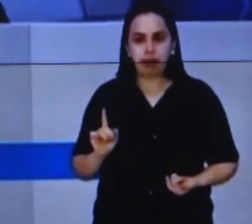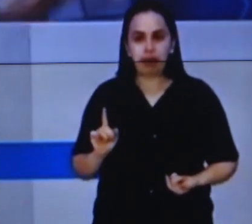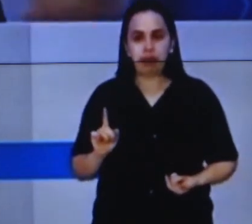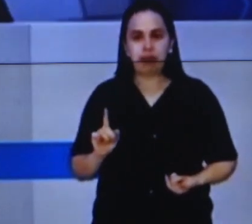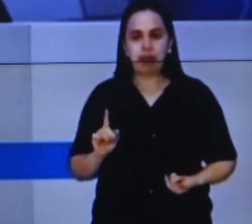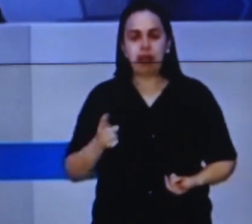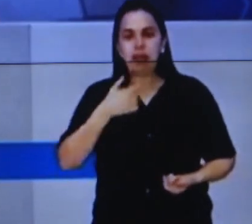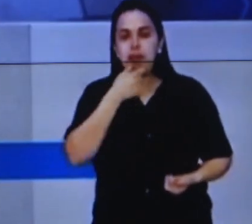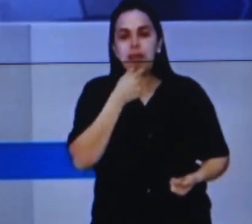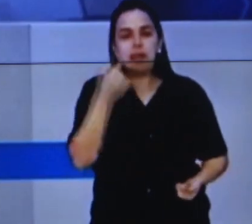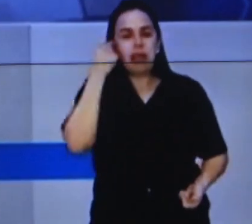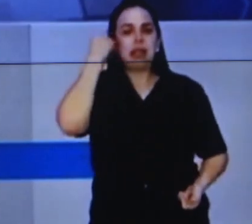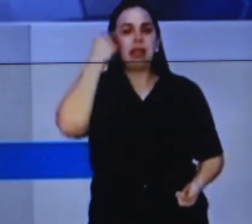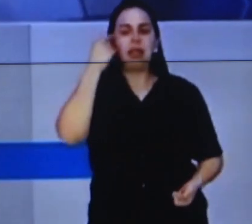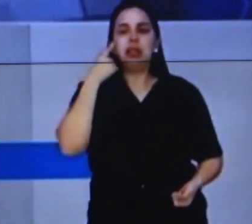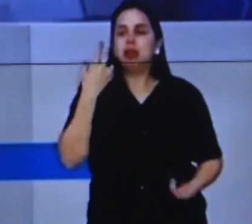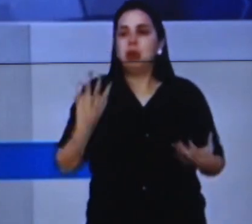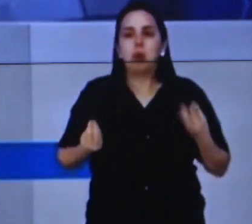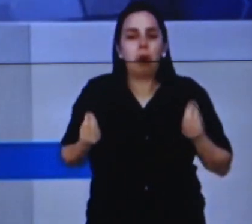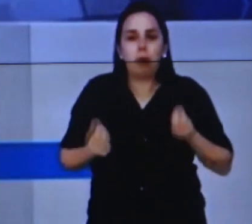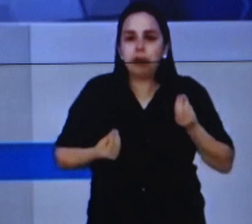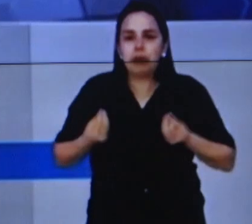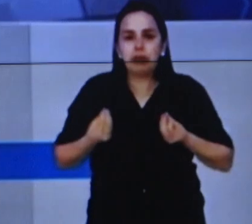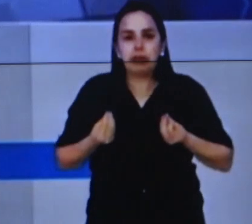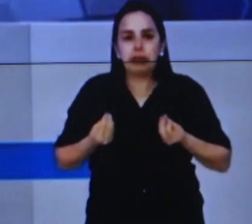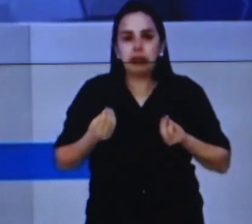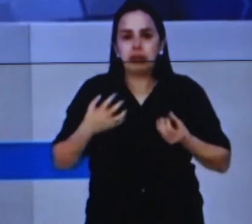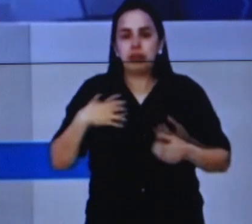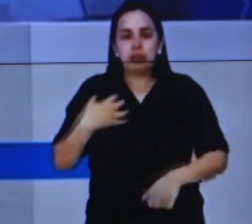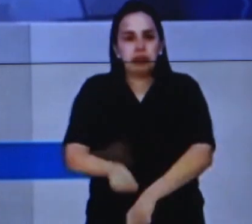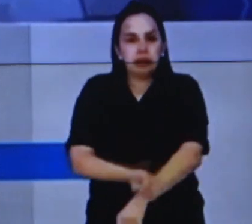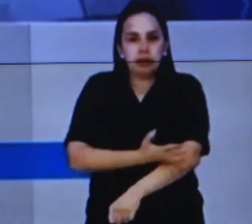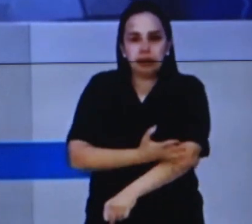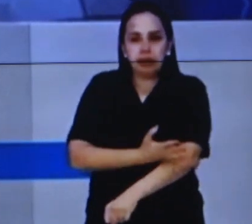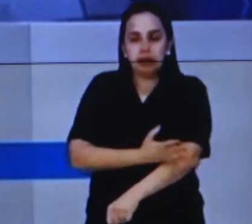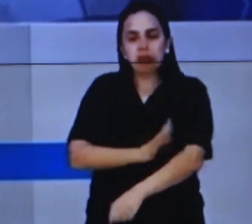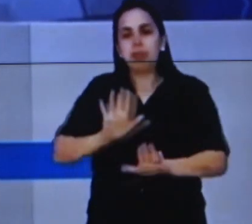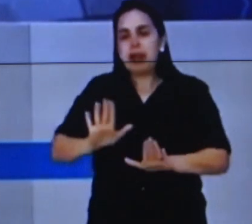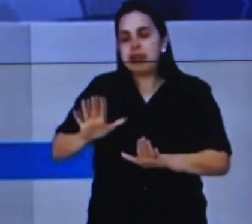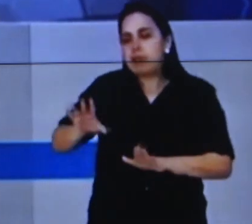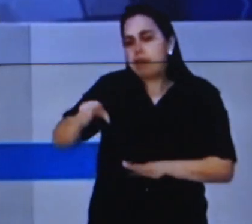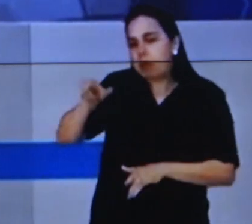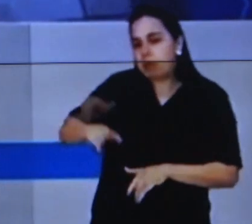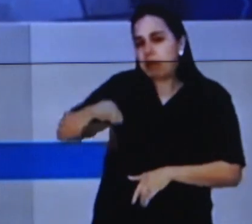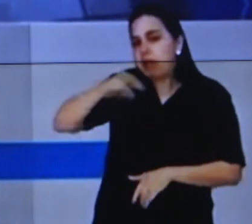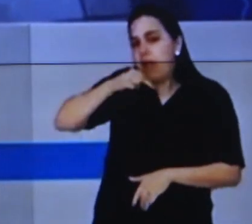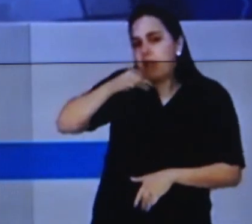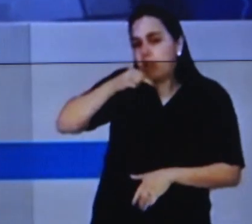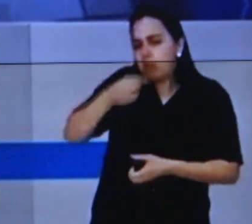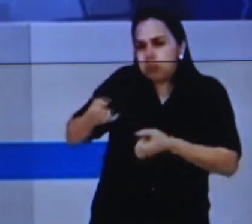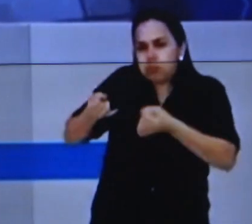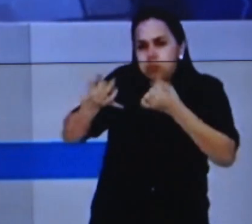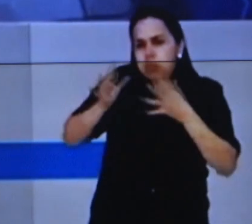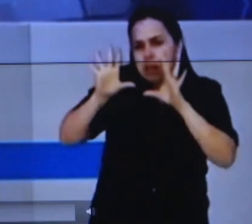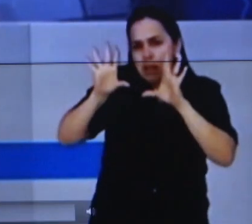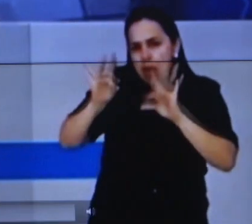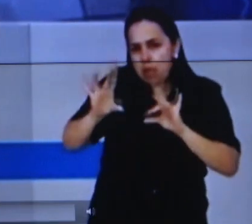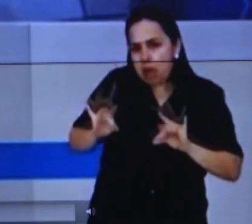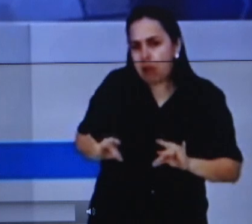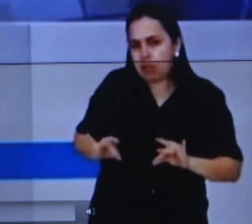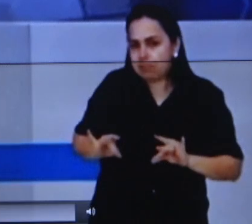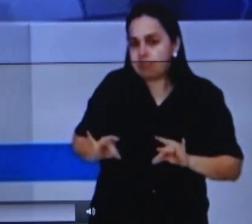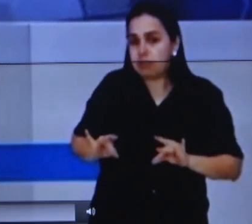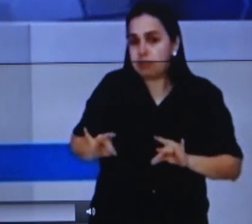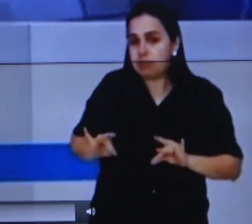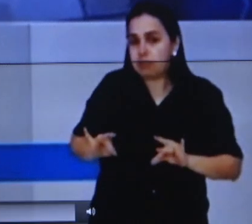não estivesse acontecendo comigo, porque a dor ela é muito grande. Mas meu neto conta com um detalhe de tudo que aconteceu. Sabe, até